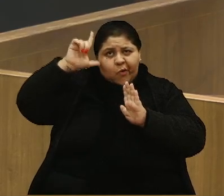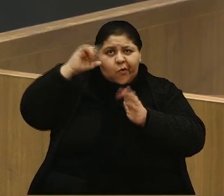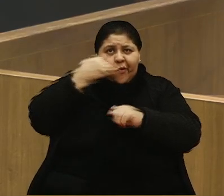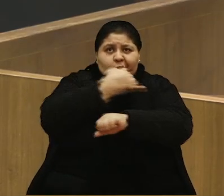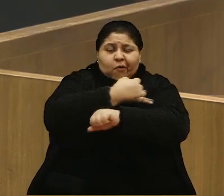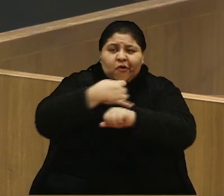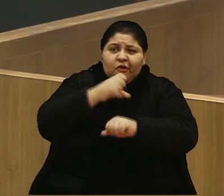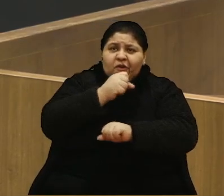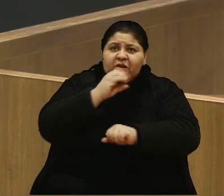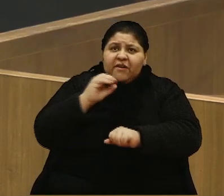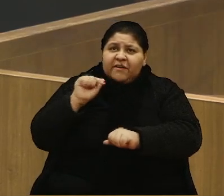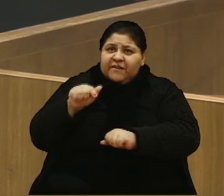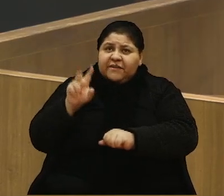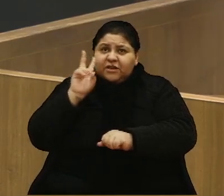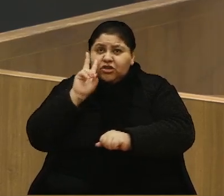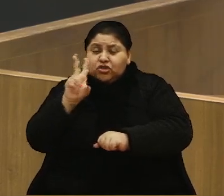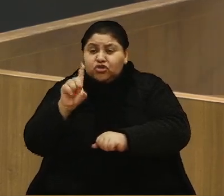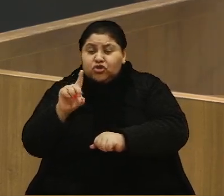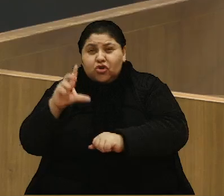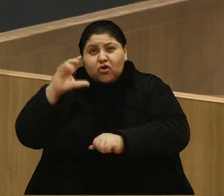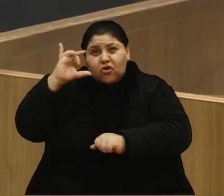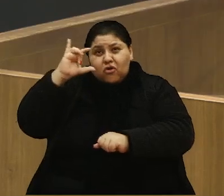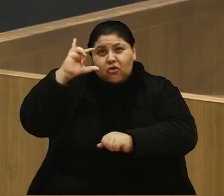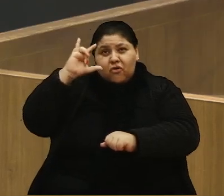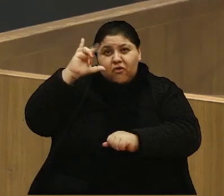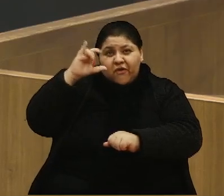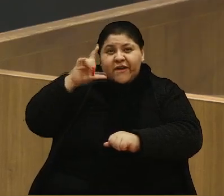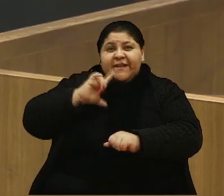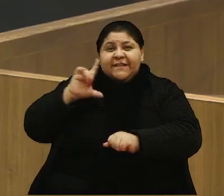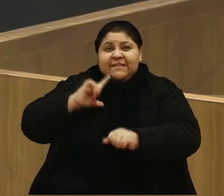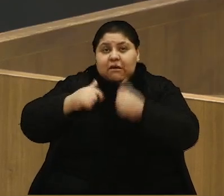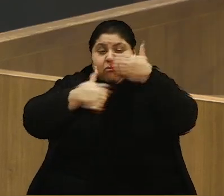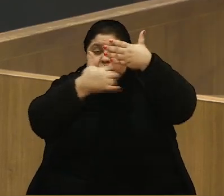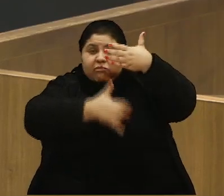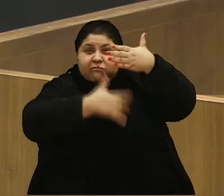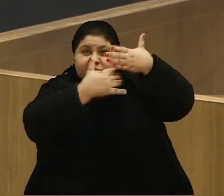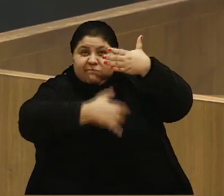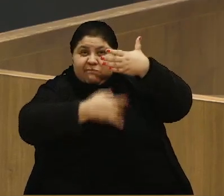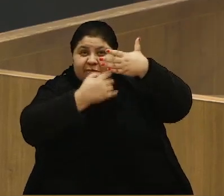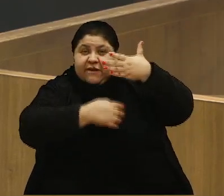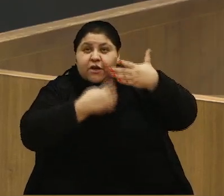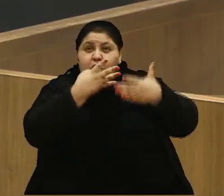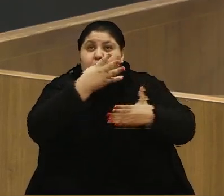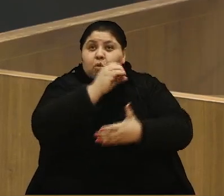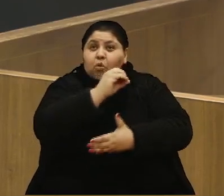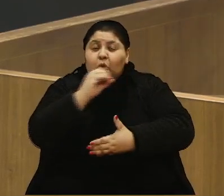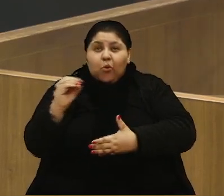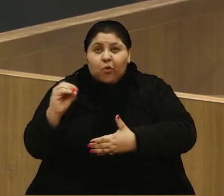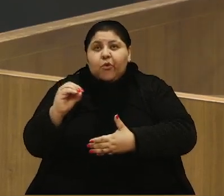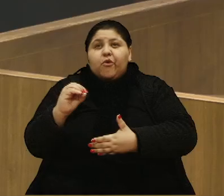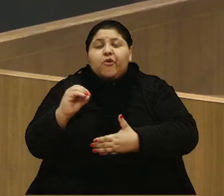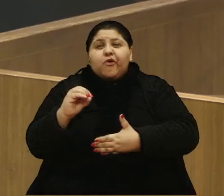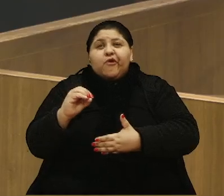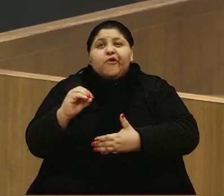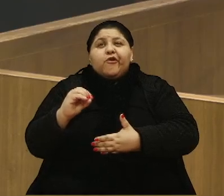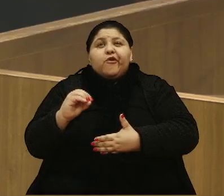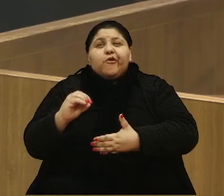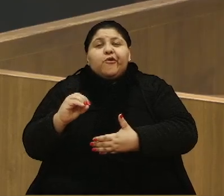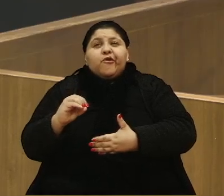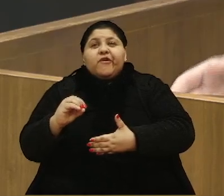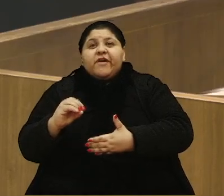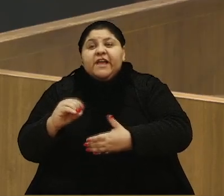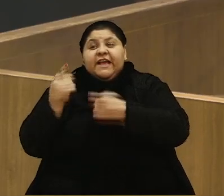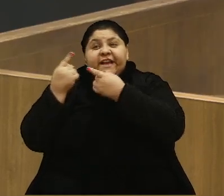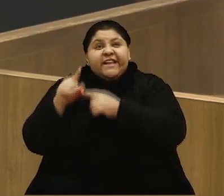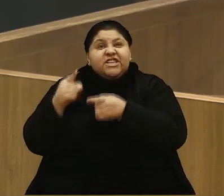80.000 visualizações só no Instagram ali, e a gente tem muito comentário, cerca de 400 comentários batendo na página Caxias Mil Grau.